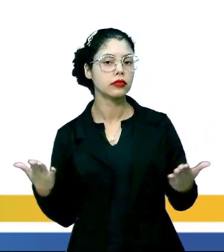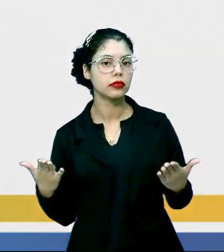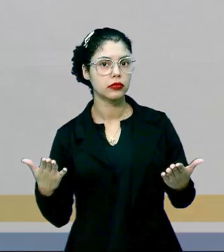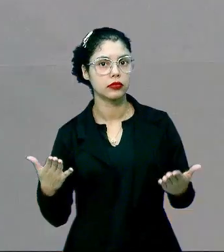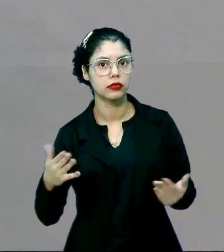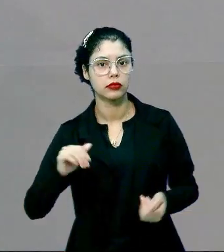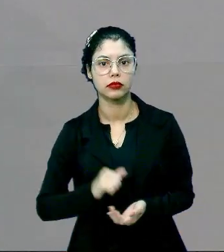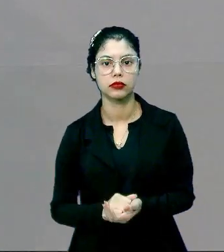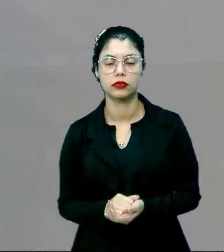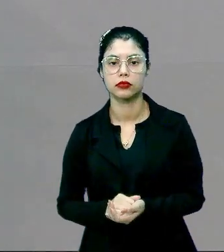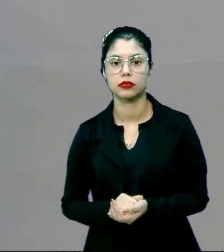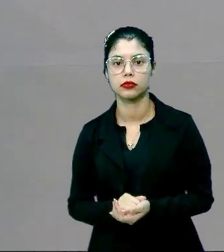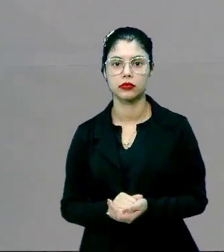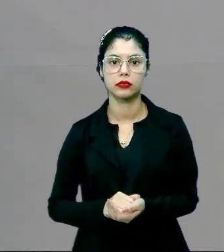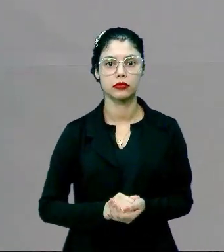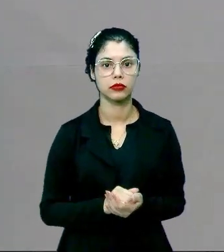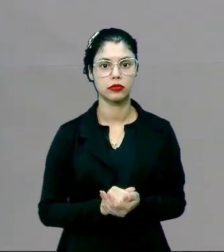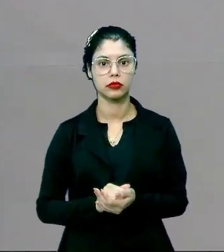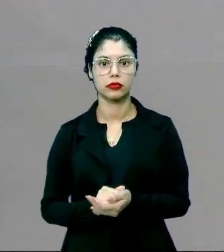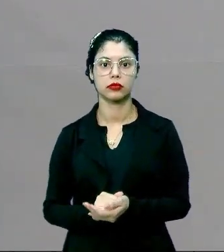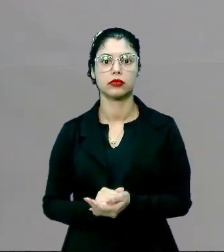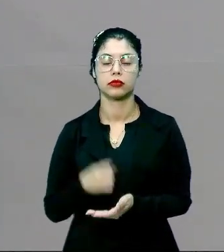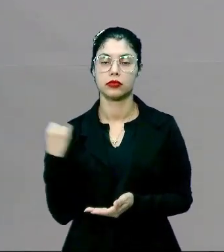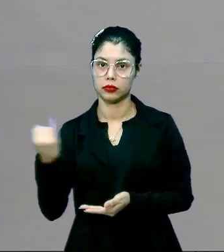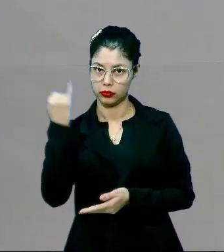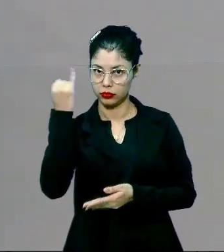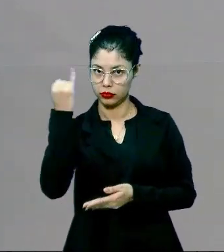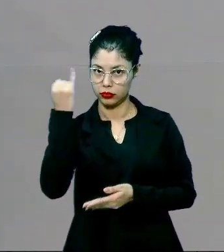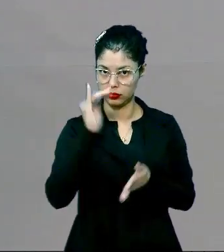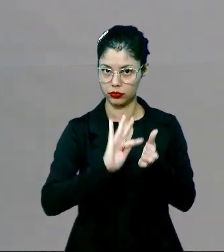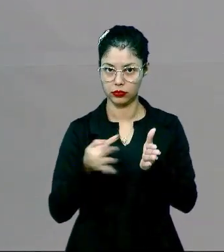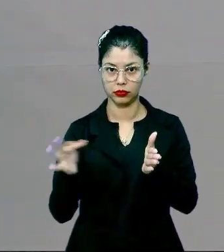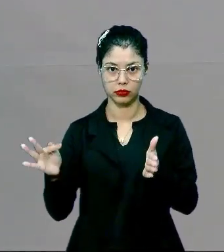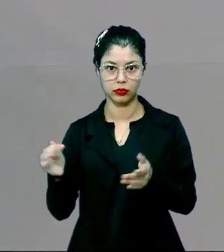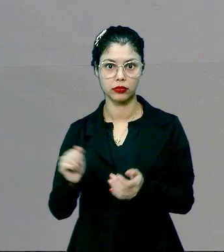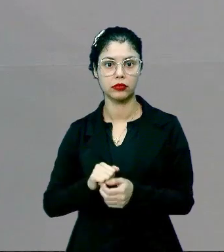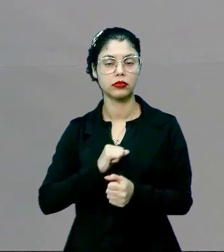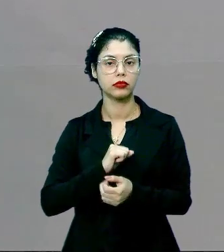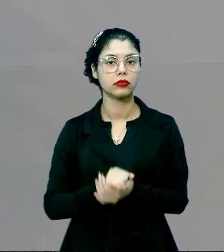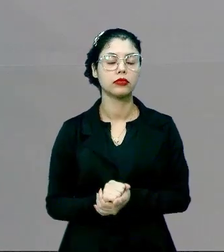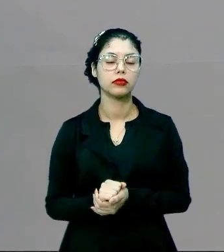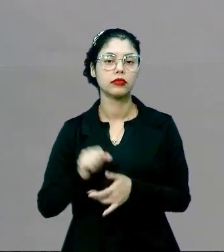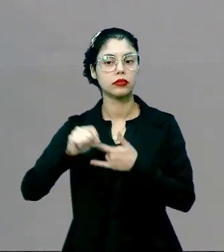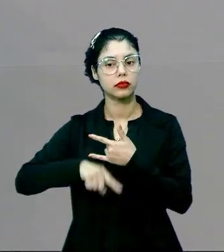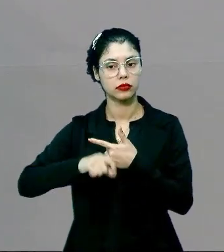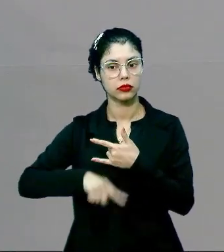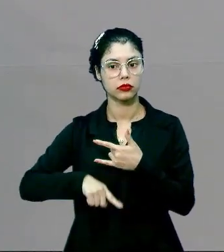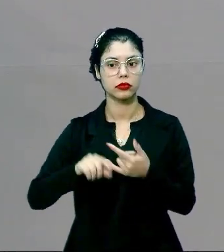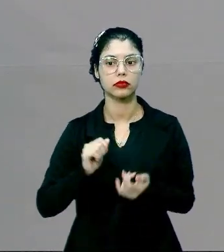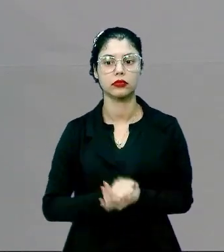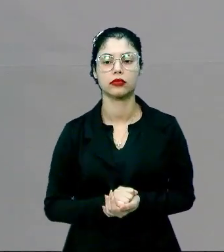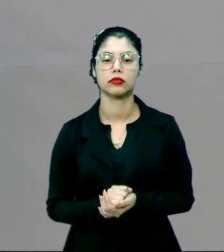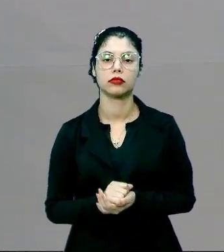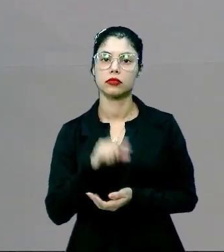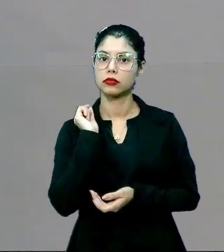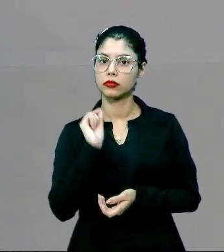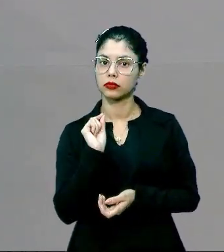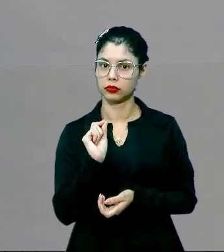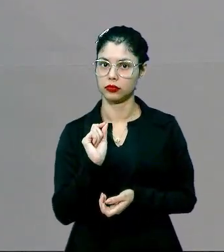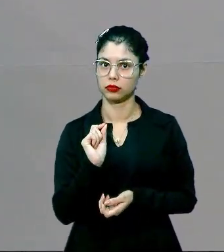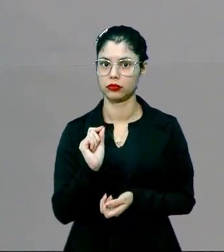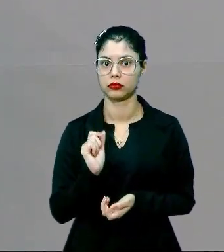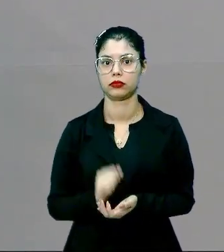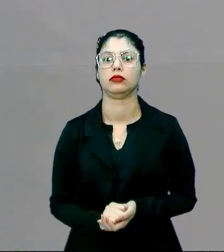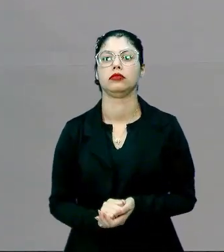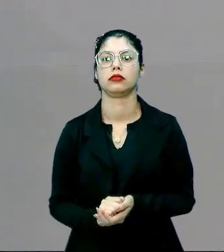Pessoal, uma das funções do sistema excretor, né, sistema urinário, é